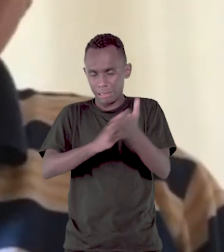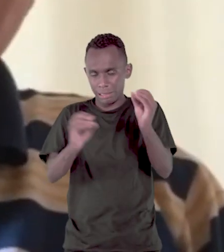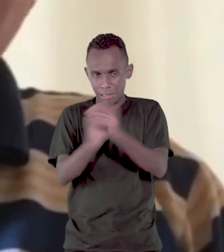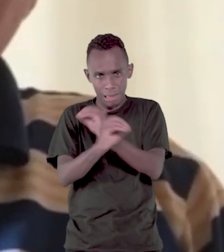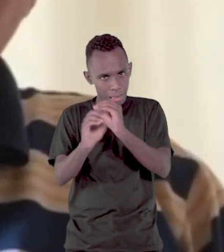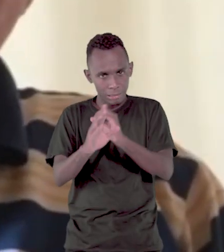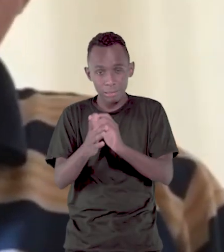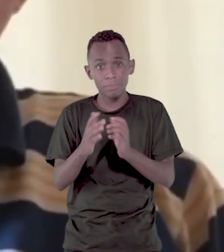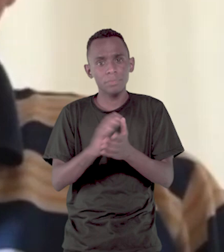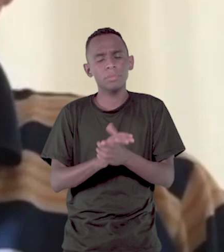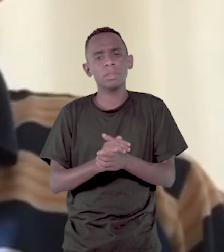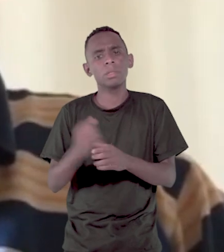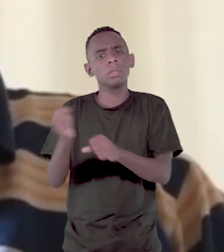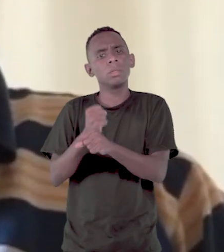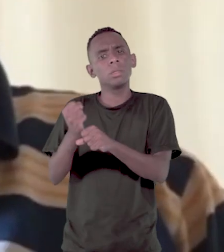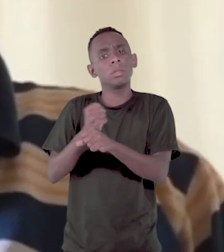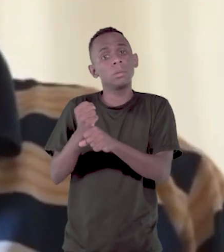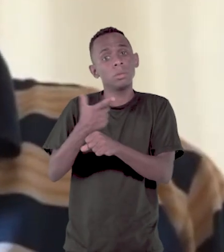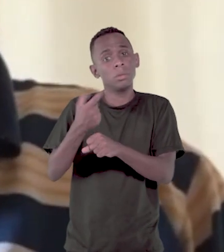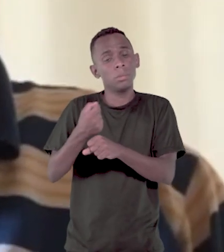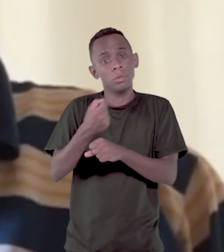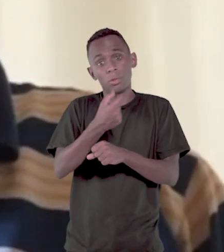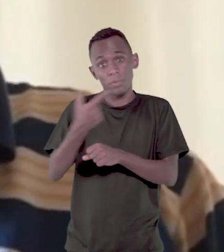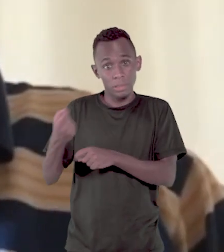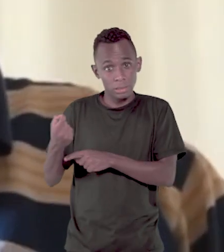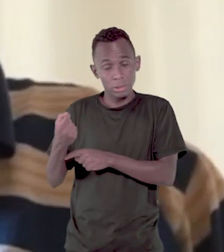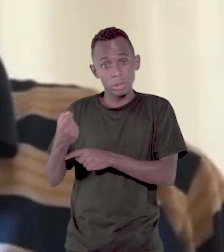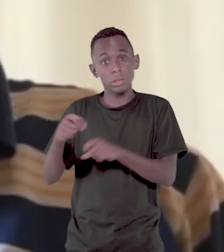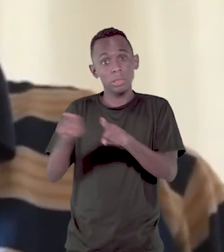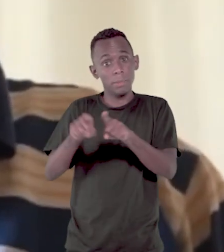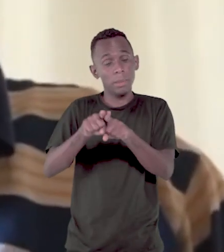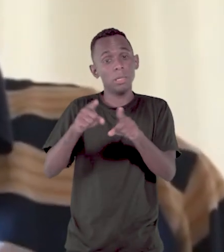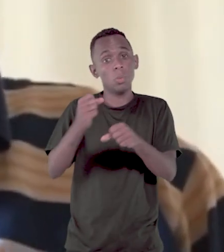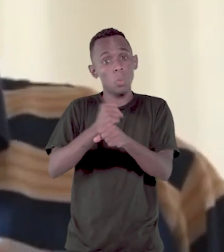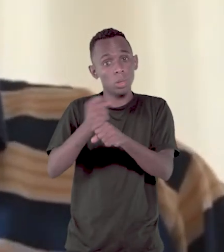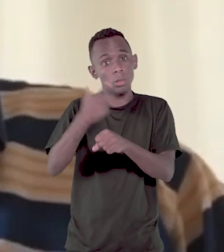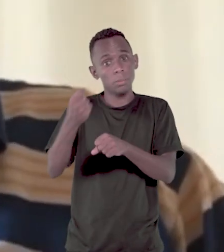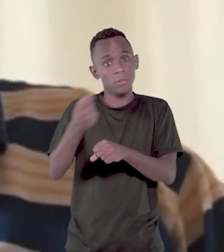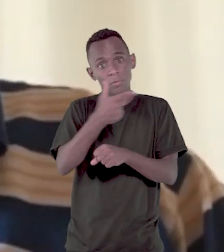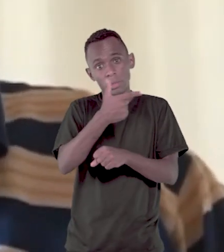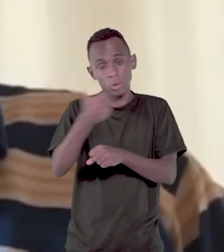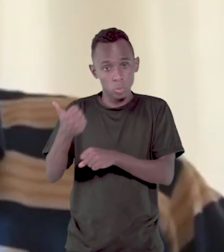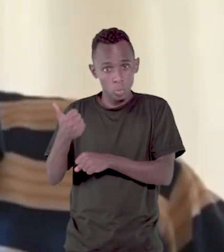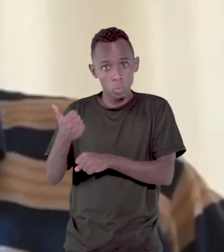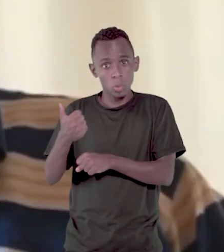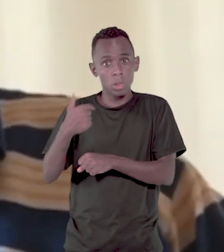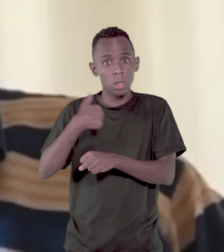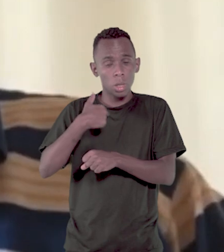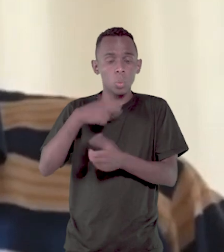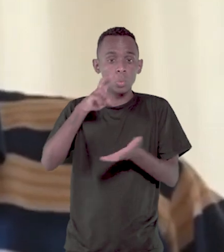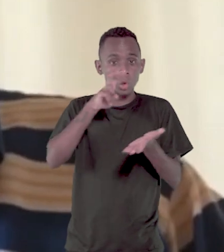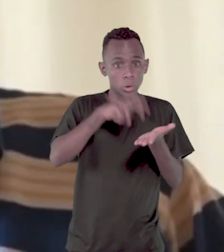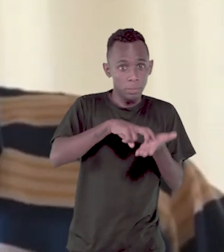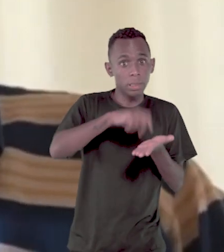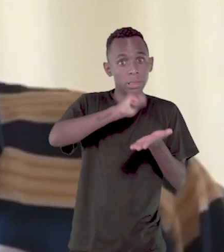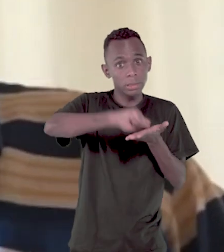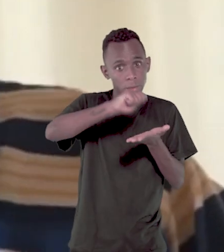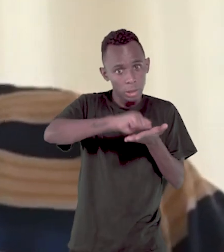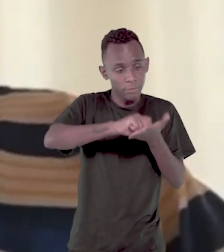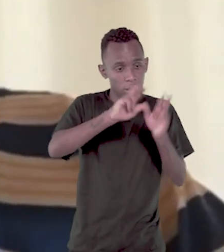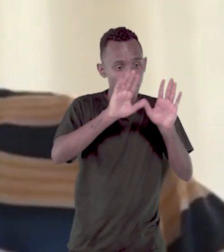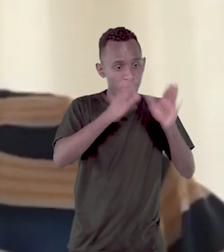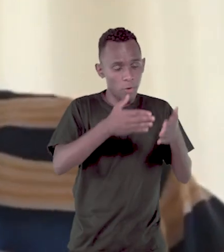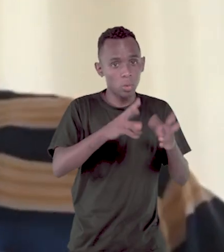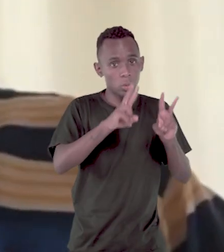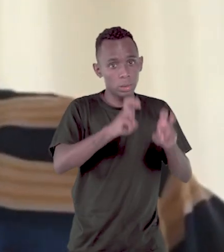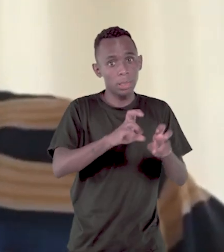eu te falei, né, em 2020 e 2021, eu passei, né, eu escrevia de manhã um